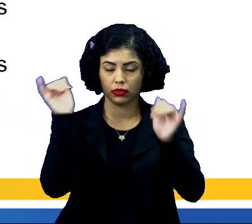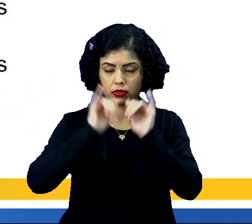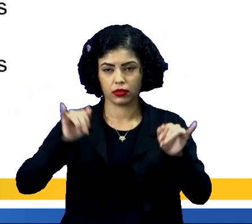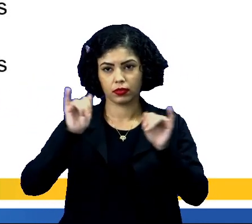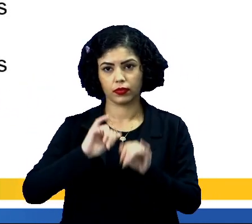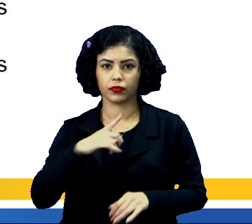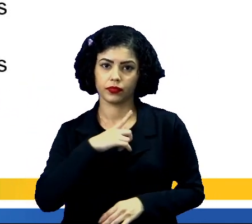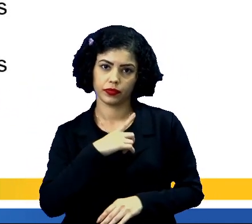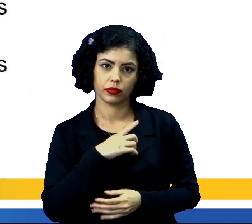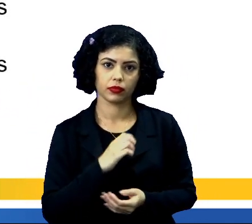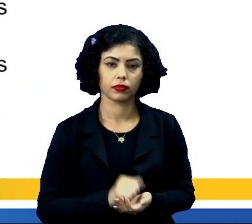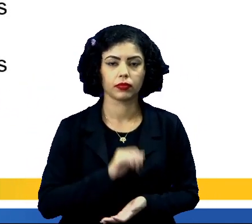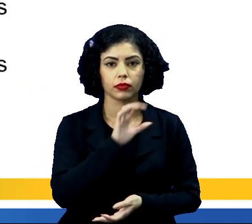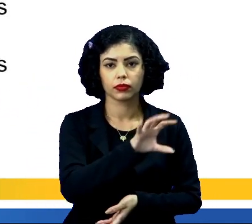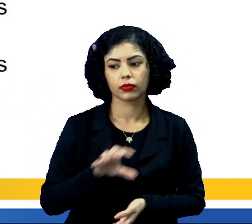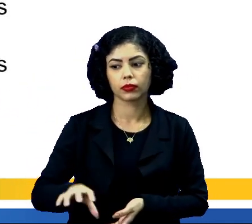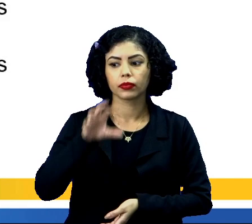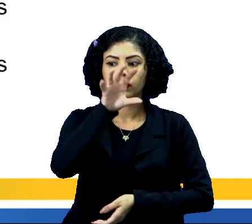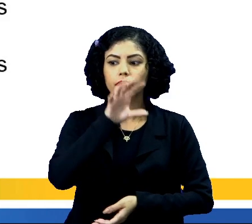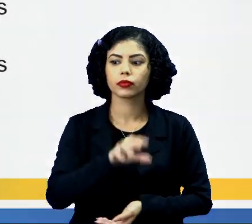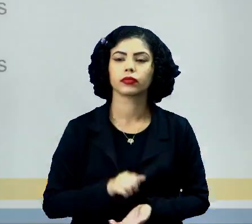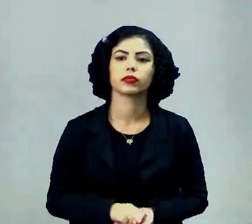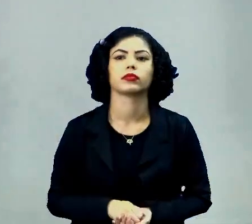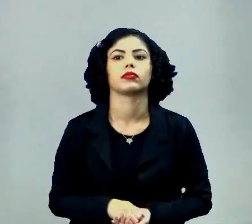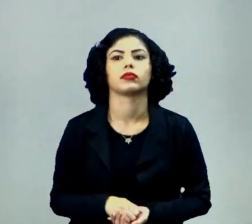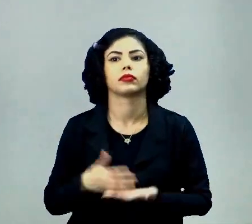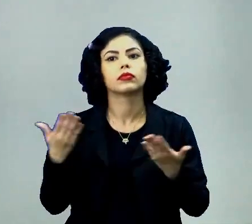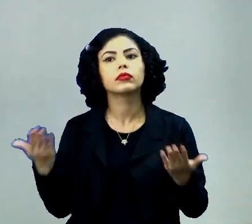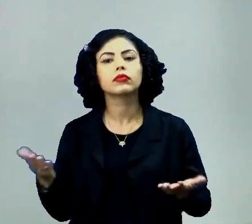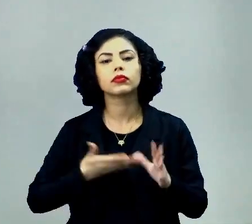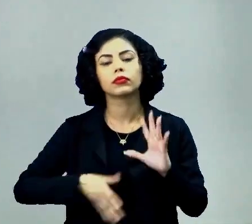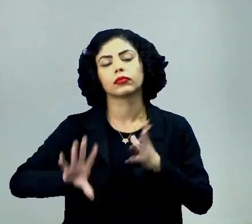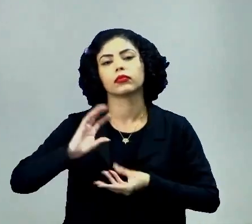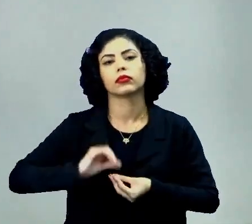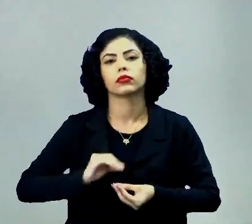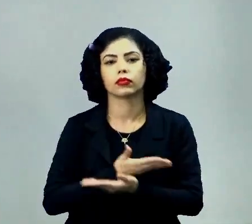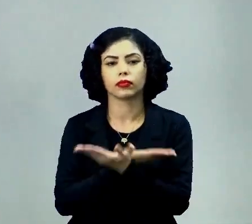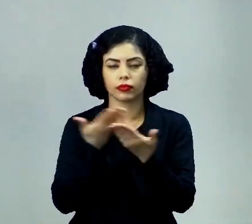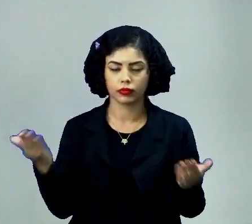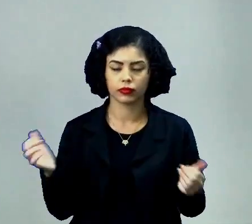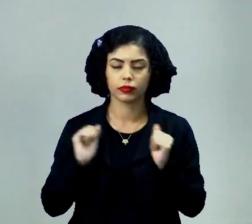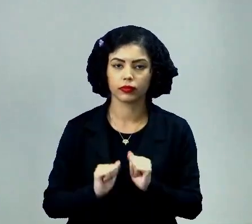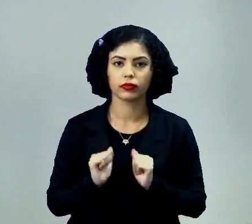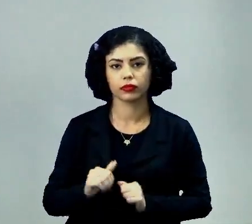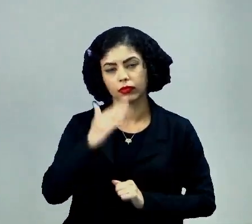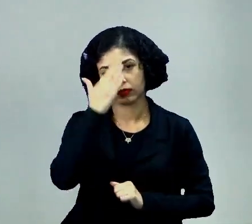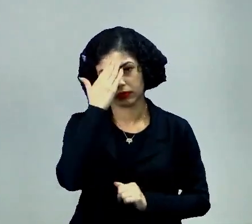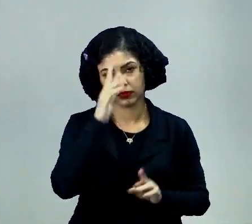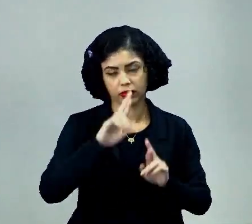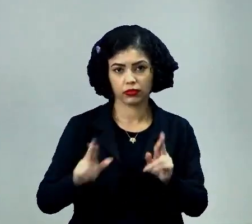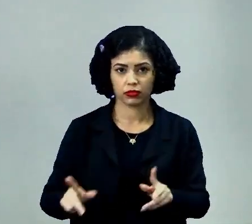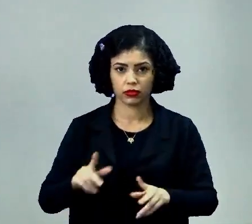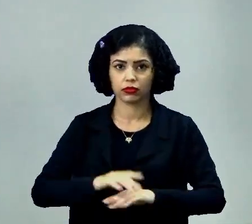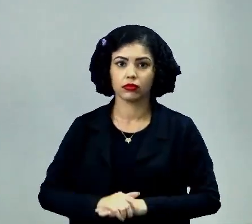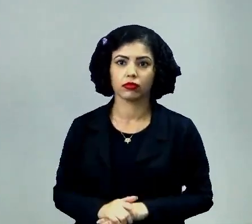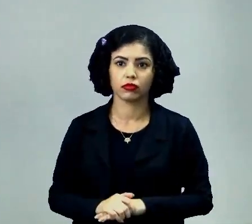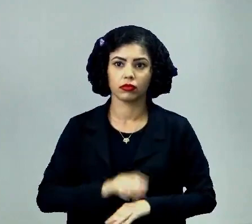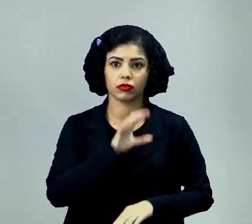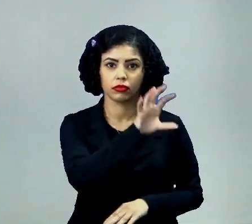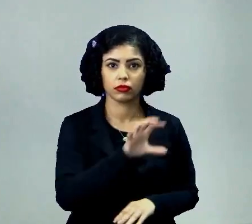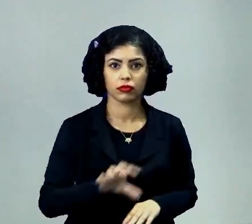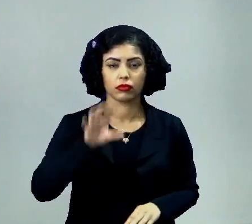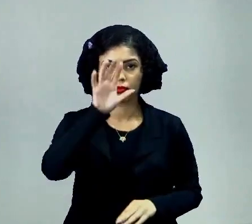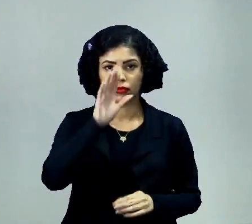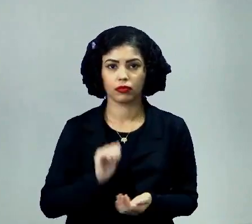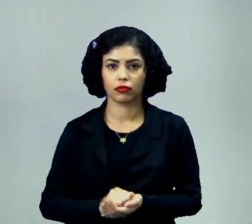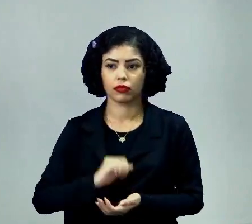informações que conterá no mapa. Tá? Então, isso foi um resumo aí para vocês poderem entender, né, a diferença de mapas, de